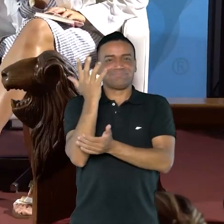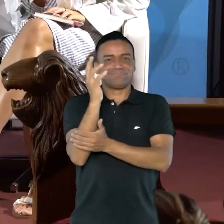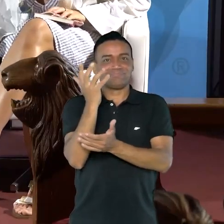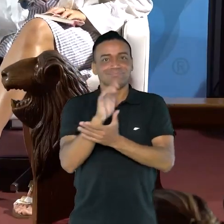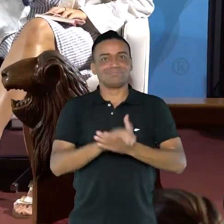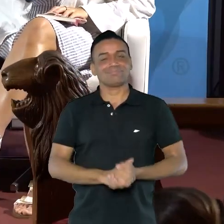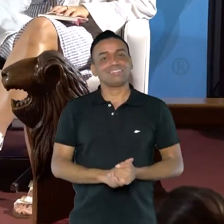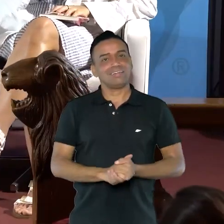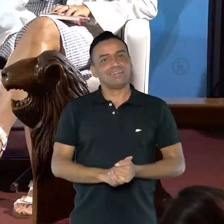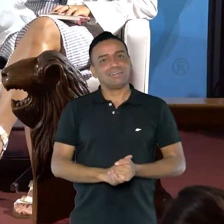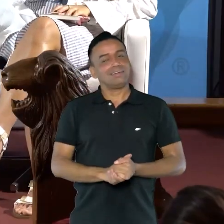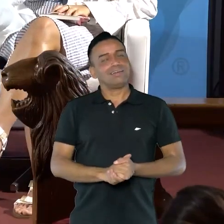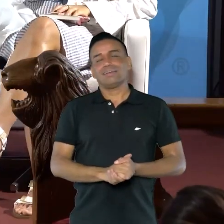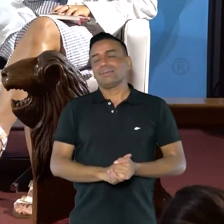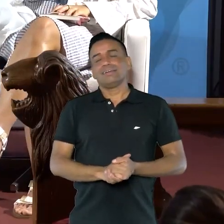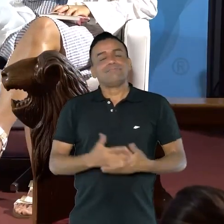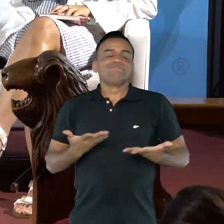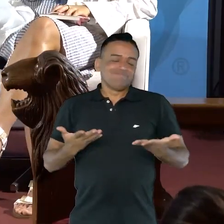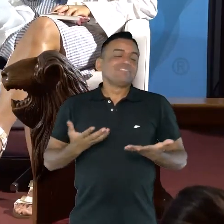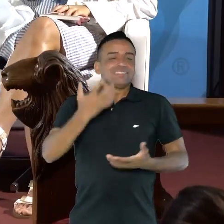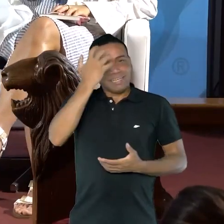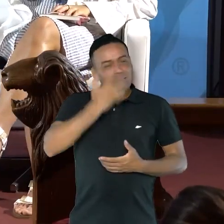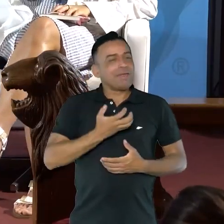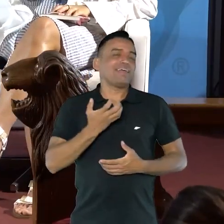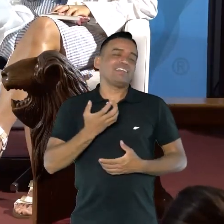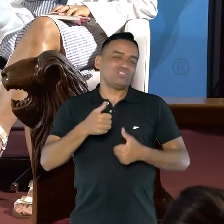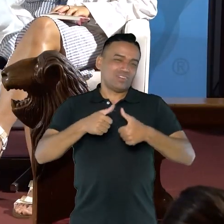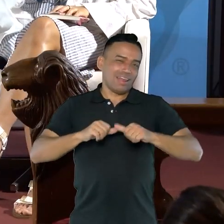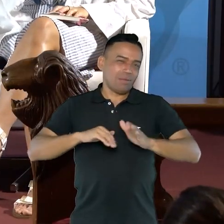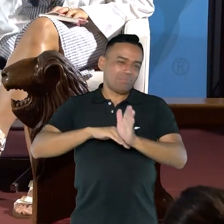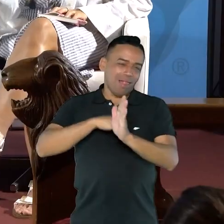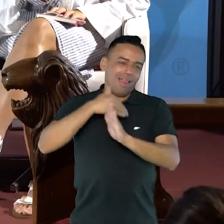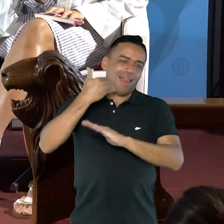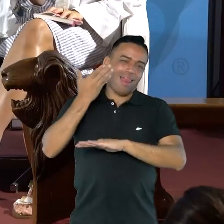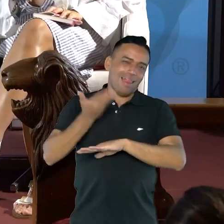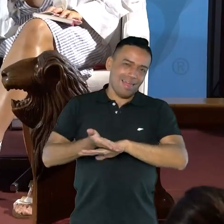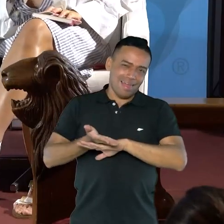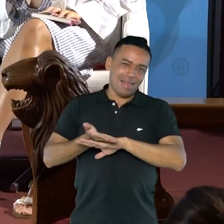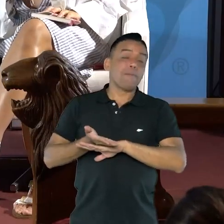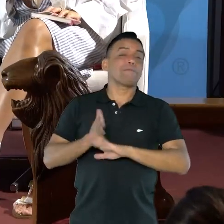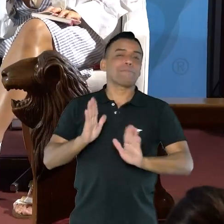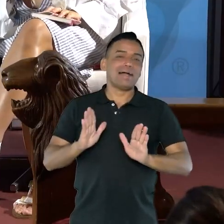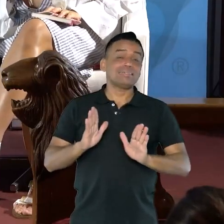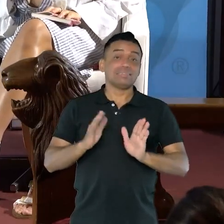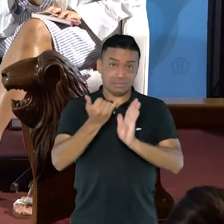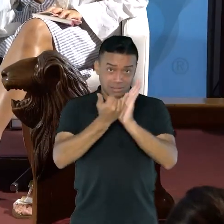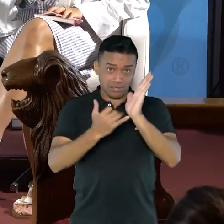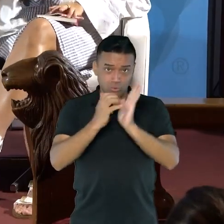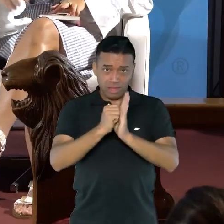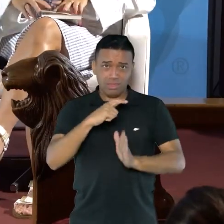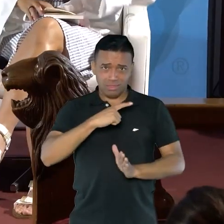A gente certamente ficaria muito mais aqui, mas temos mais alguém? Alguma inscrição?